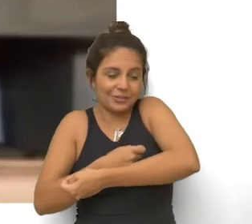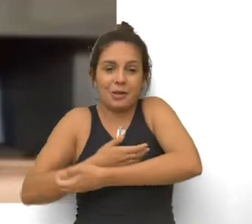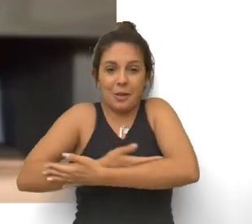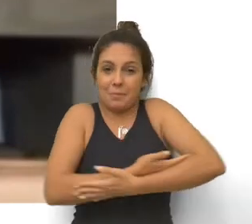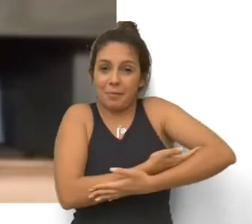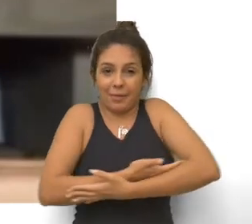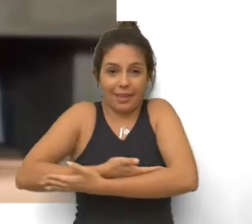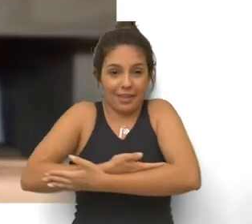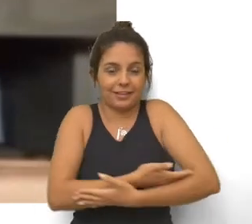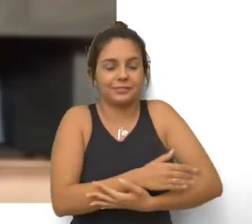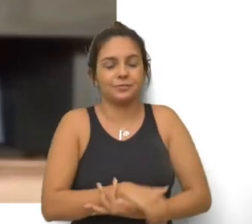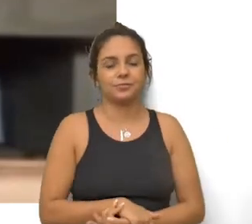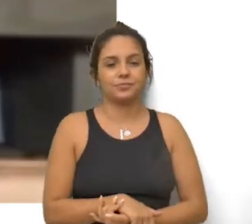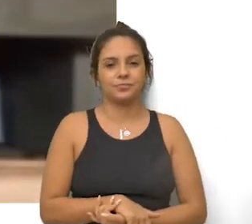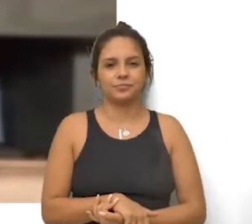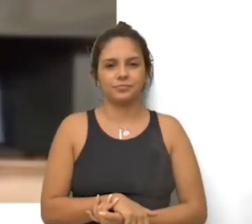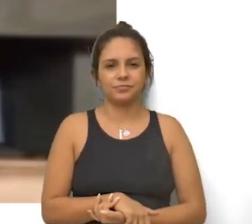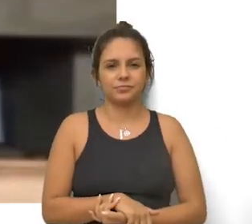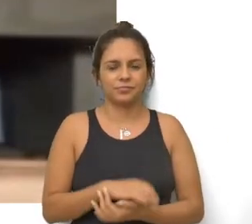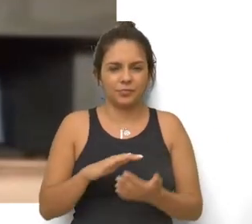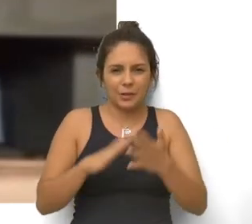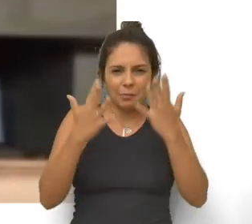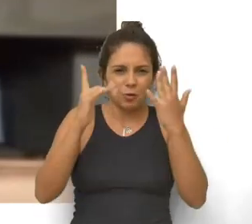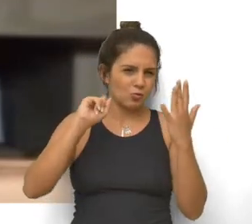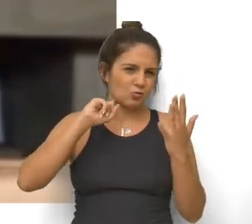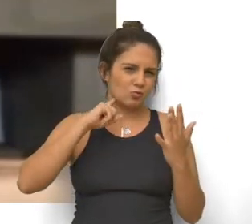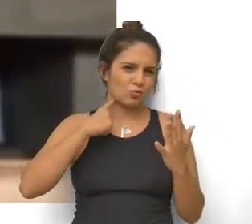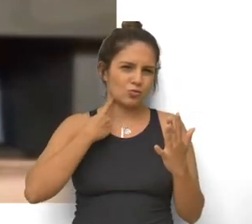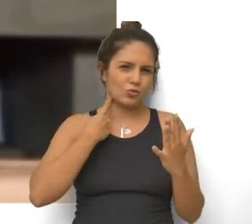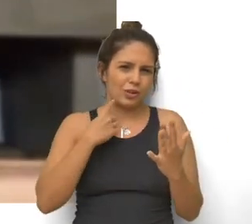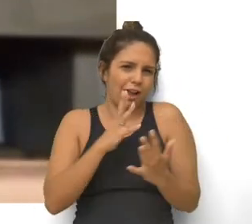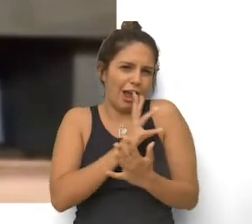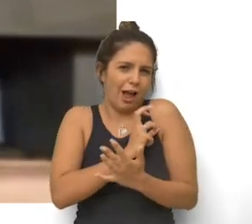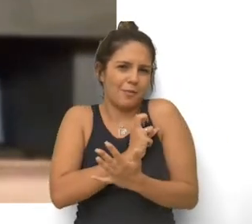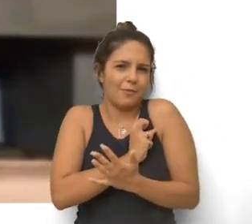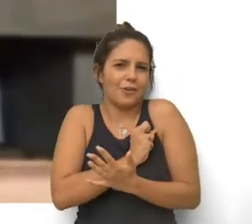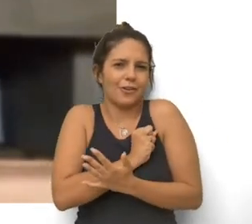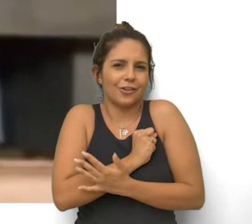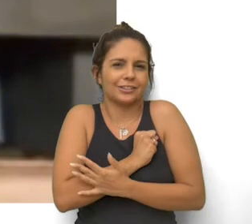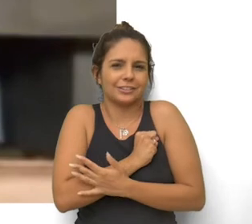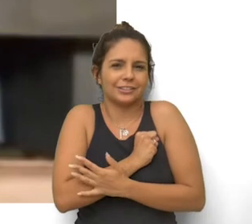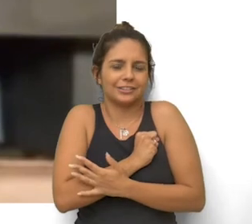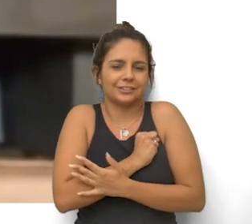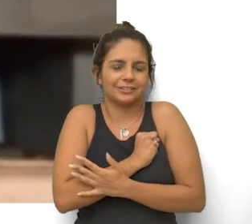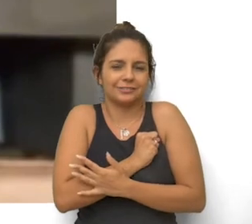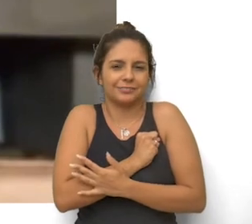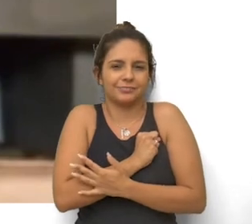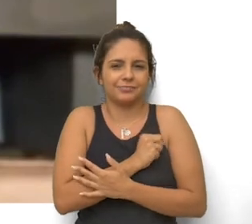beber, com mãos sujas e amorosas.